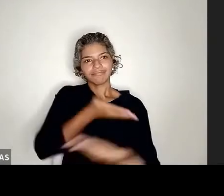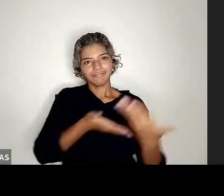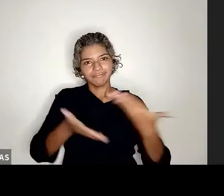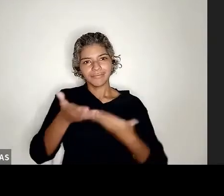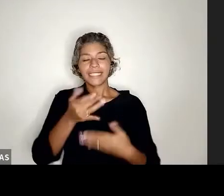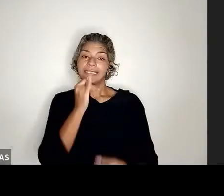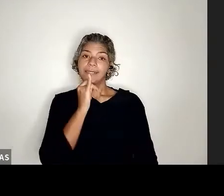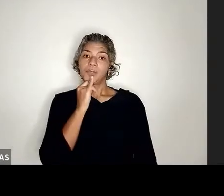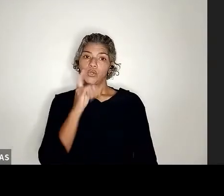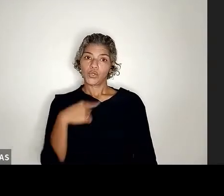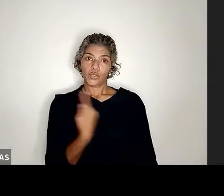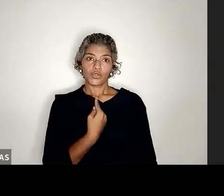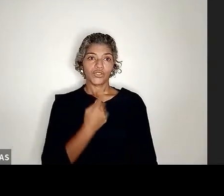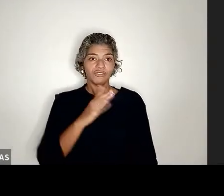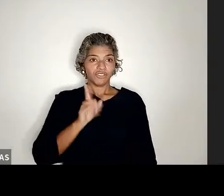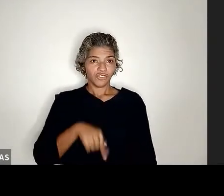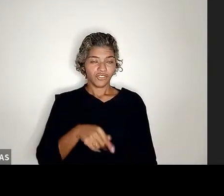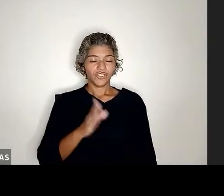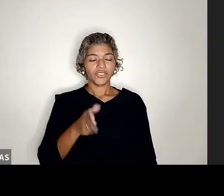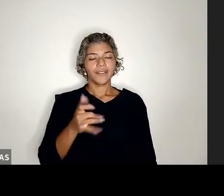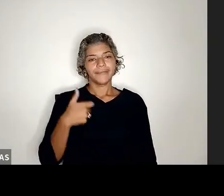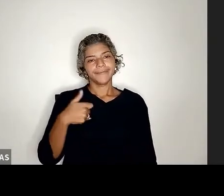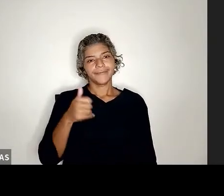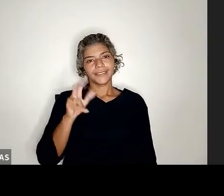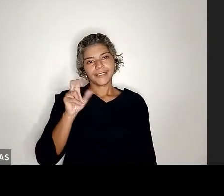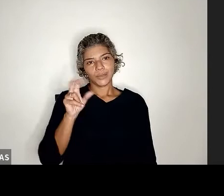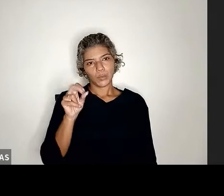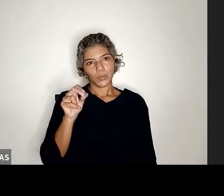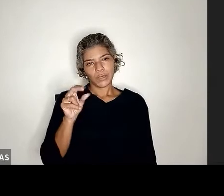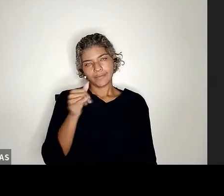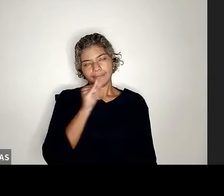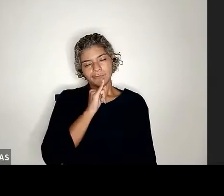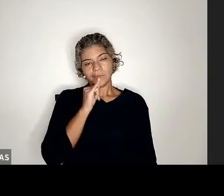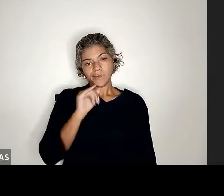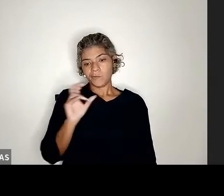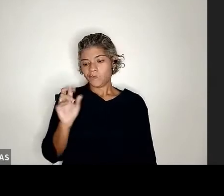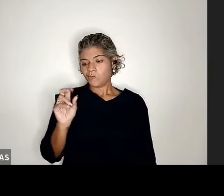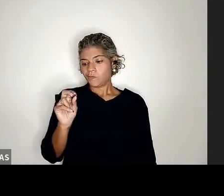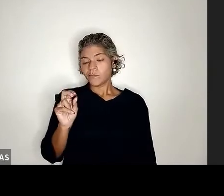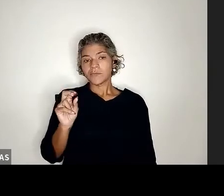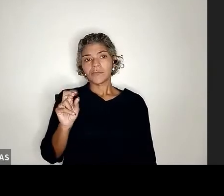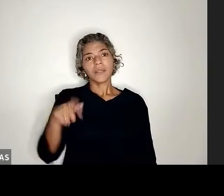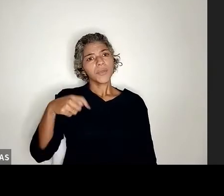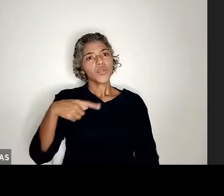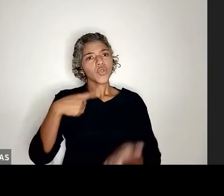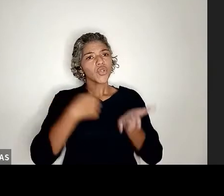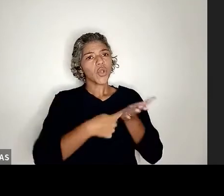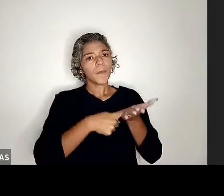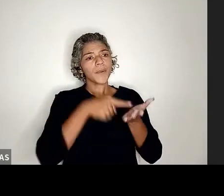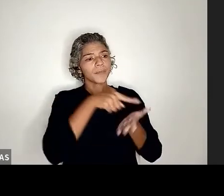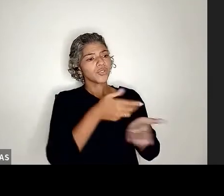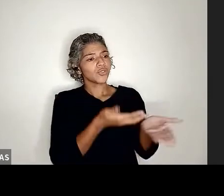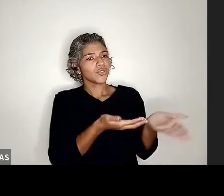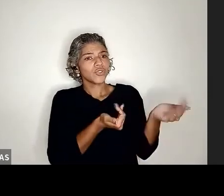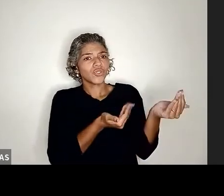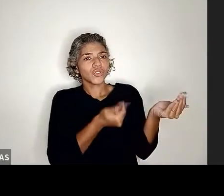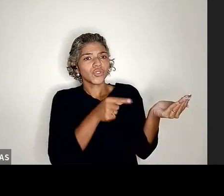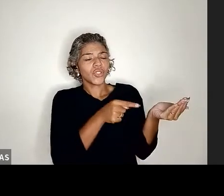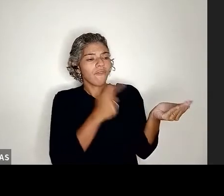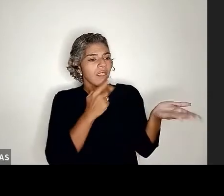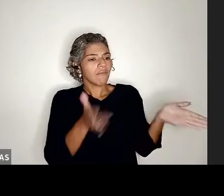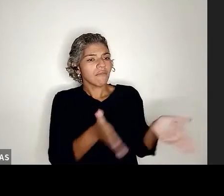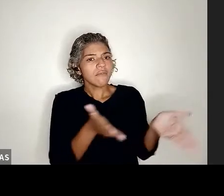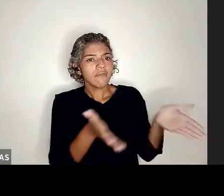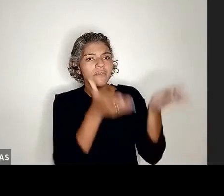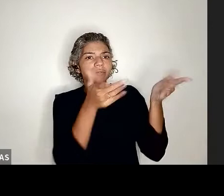anos, e nós temos que ter um compromisso com as gerações que estão chegando agora, de meninas, de mulheres, que